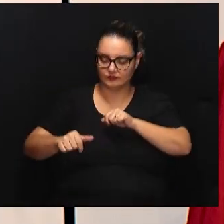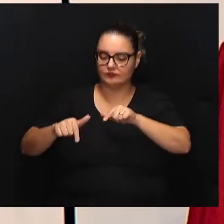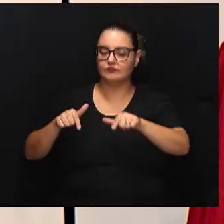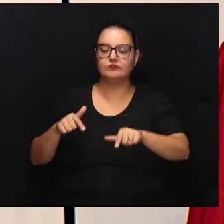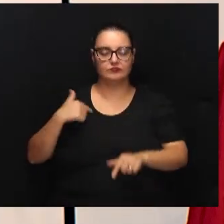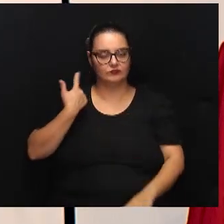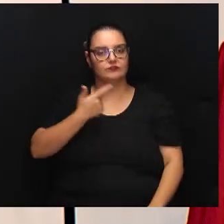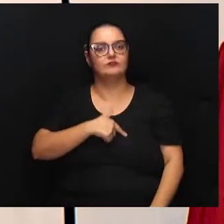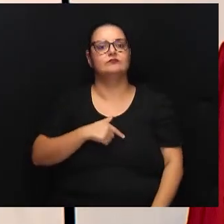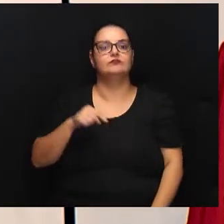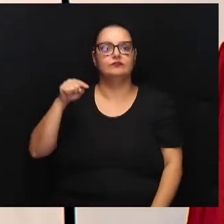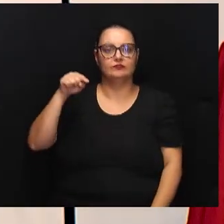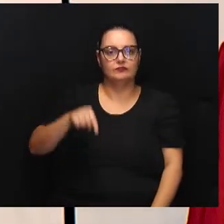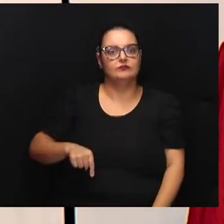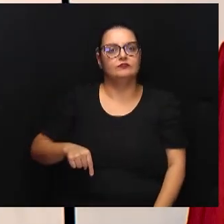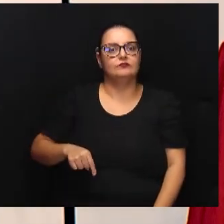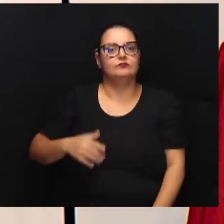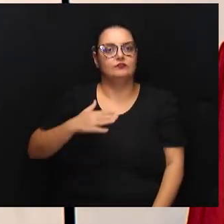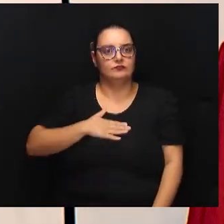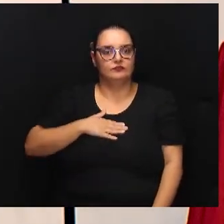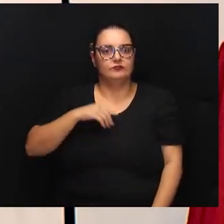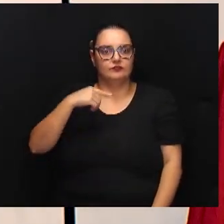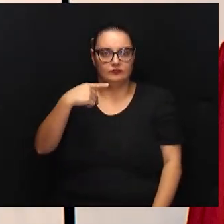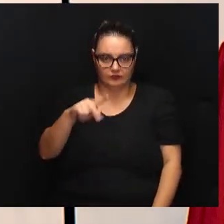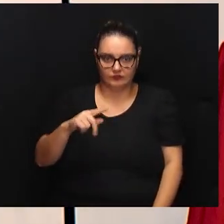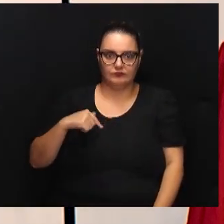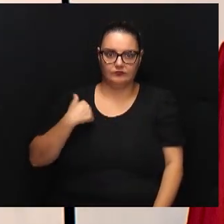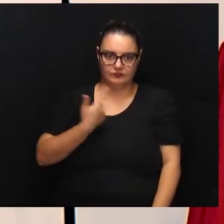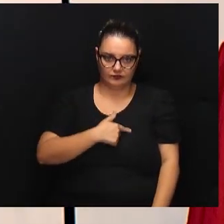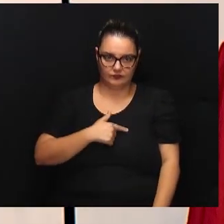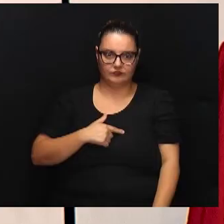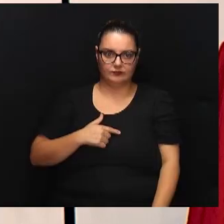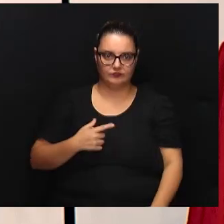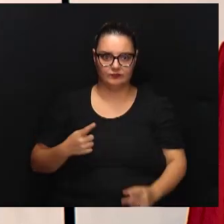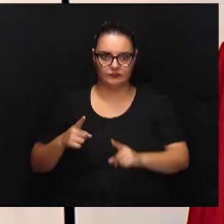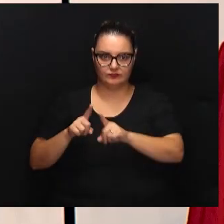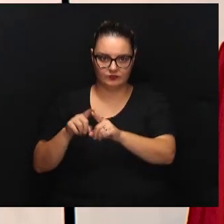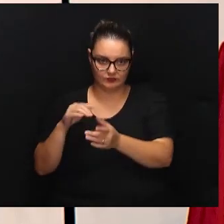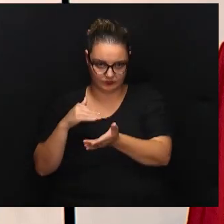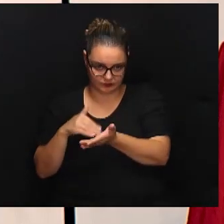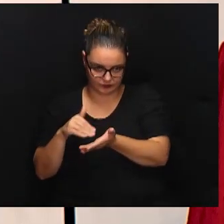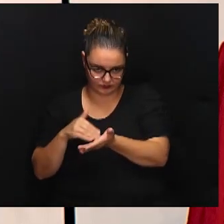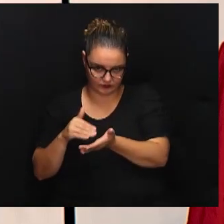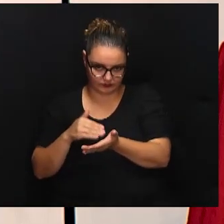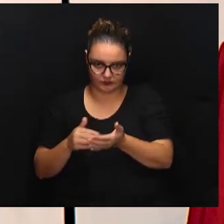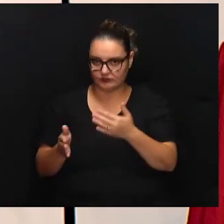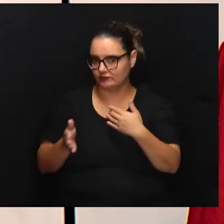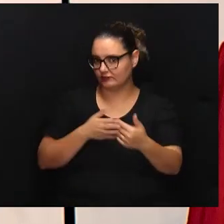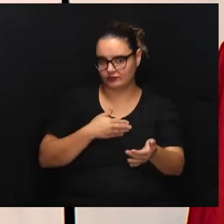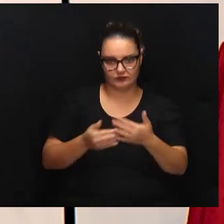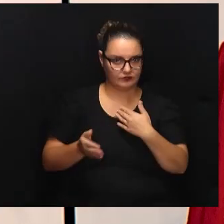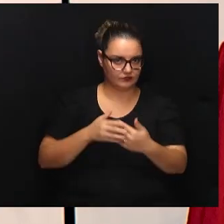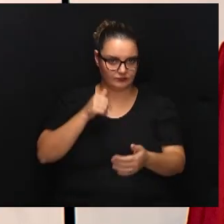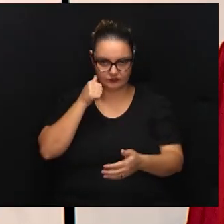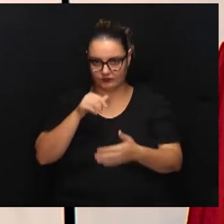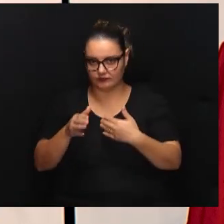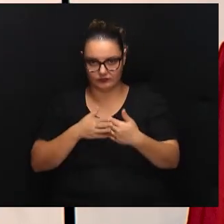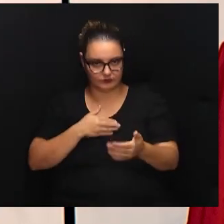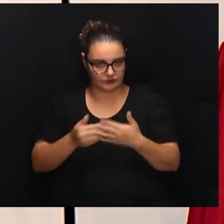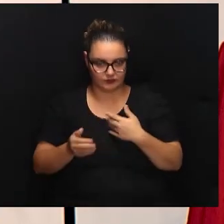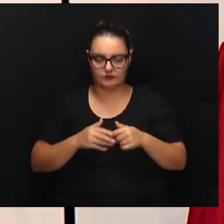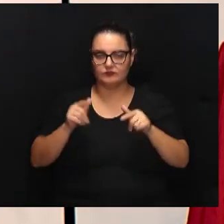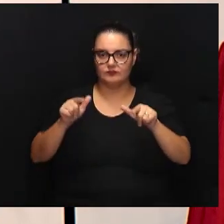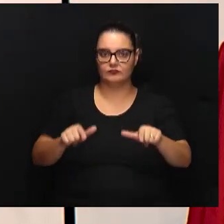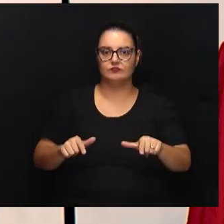do nosso ladinho do escritório, seja de qualquer um ou de qualquer espaço. Eu gostaria muito de agradecer esse espaço